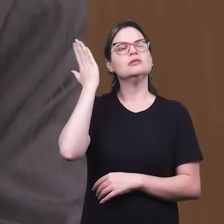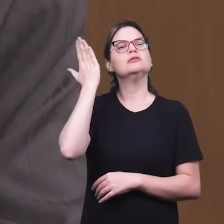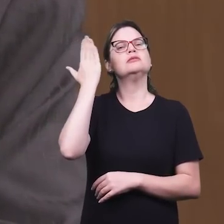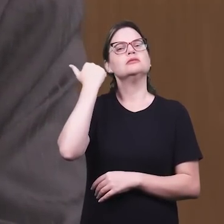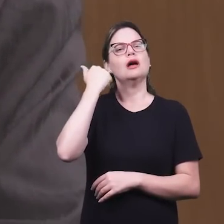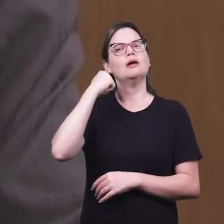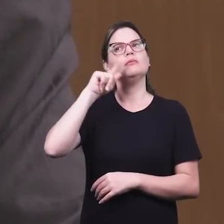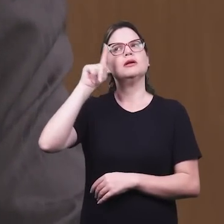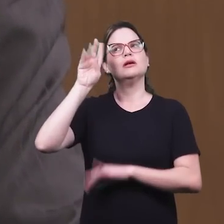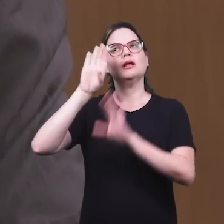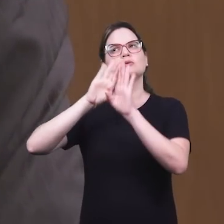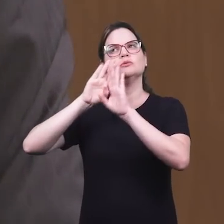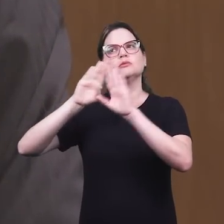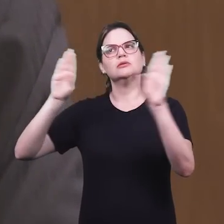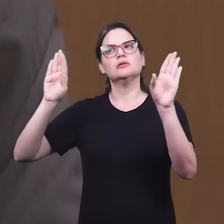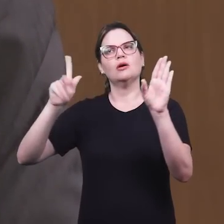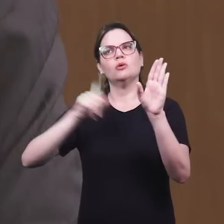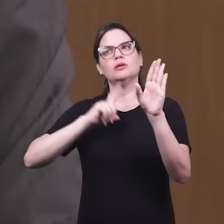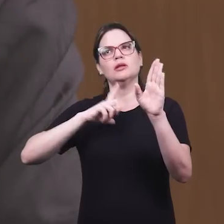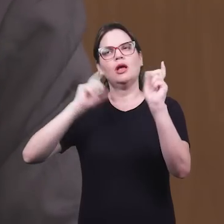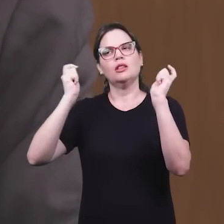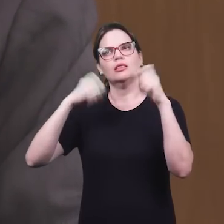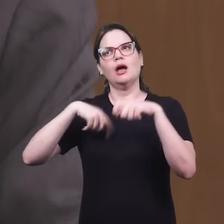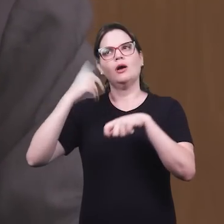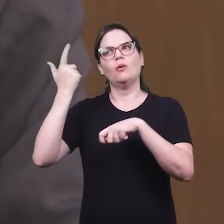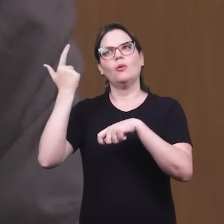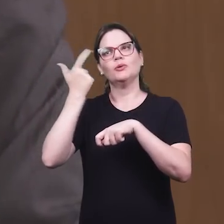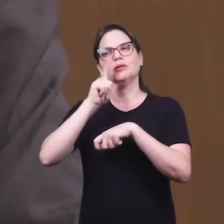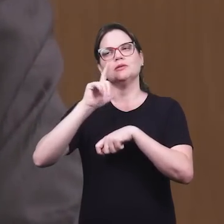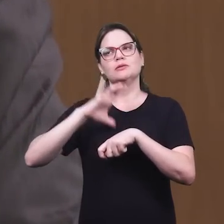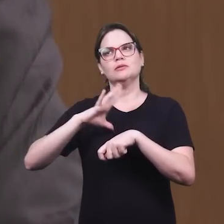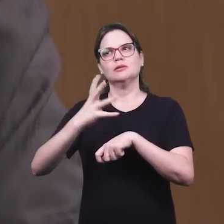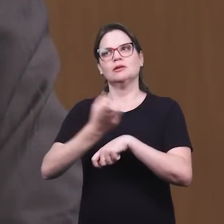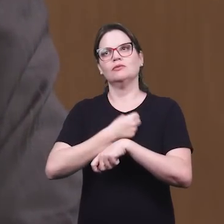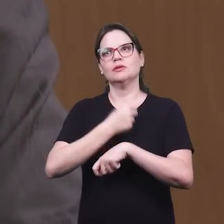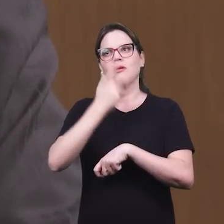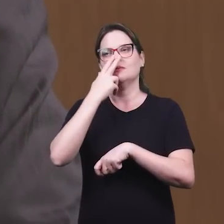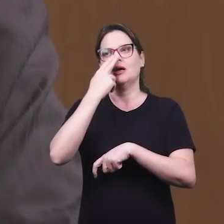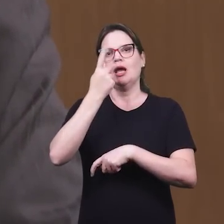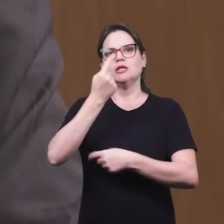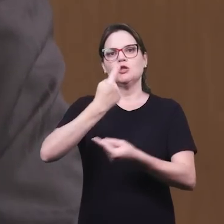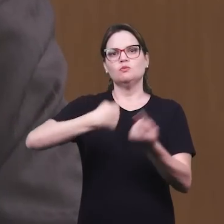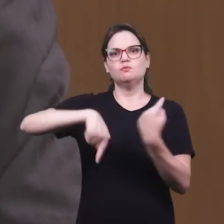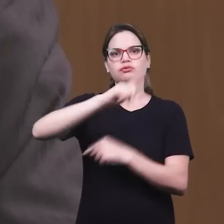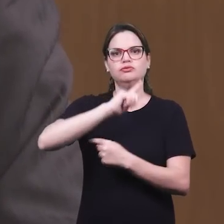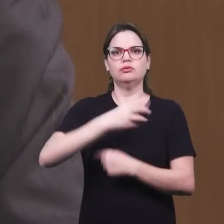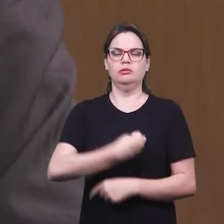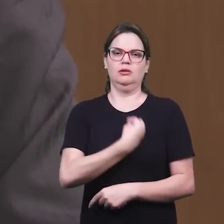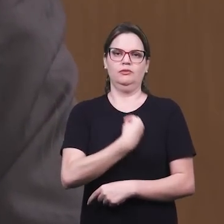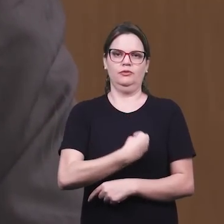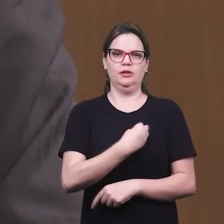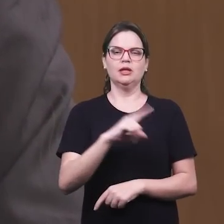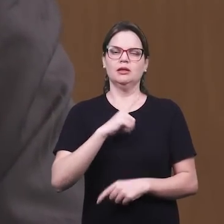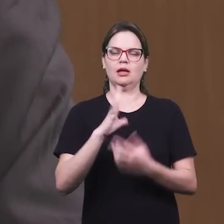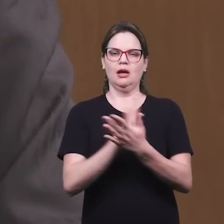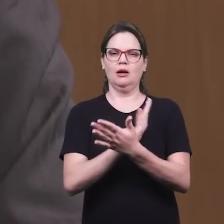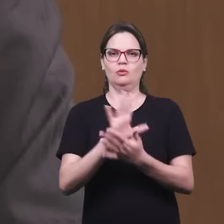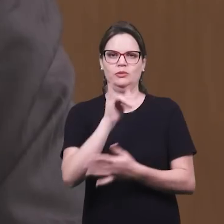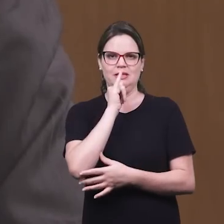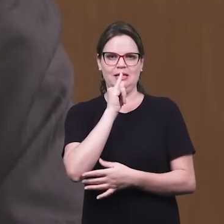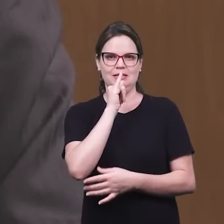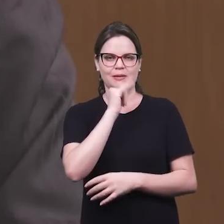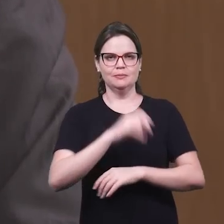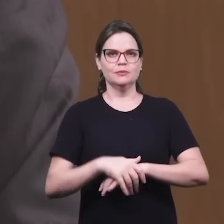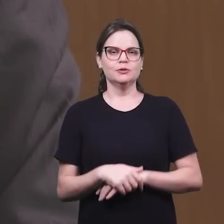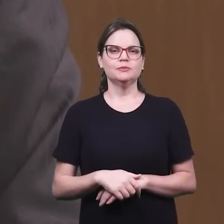herdar, ele muda os seus conceitos. E nós temos alguns exemplos proféticos que são